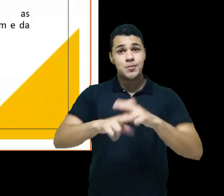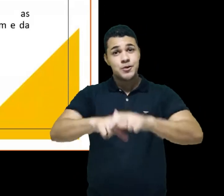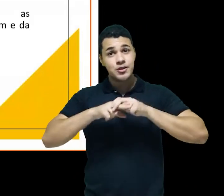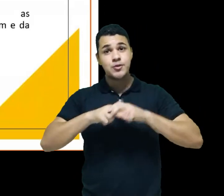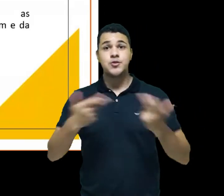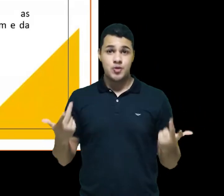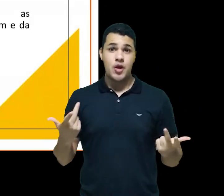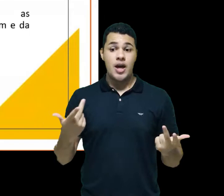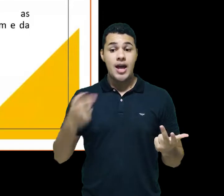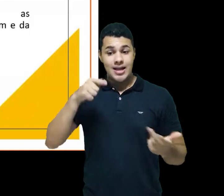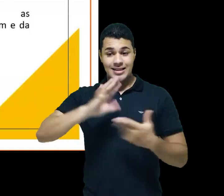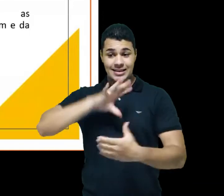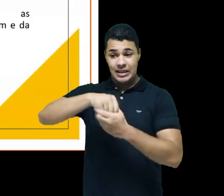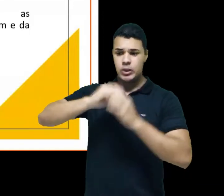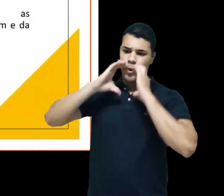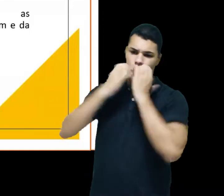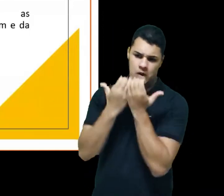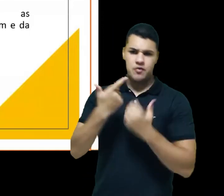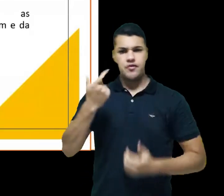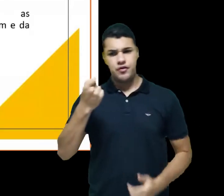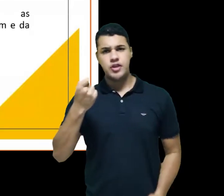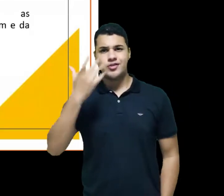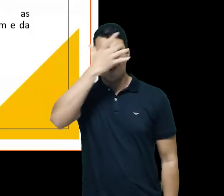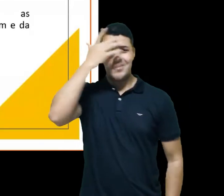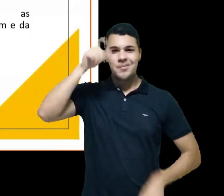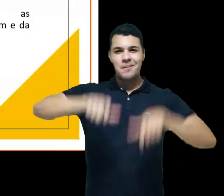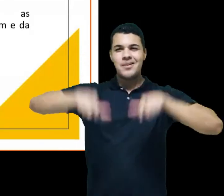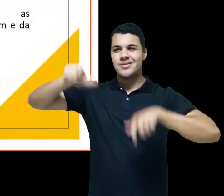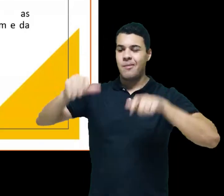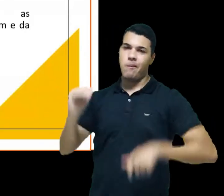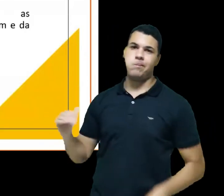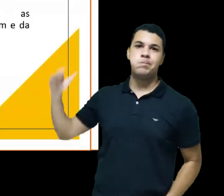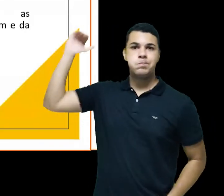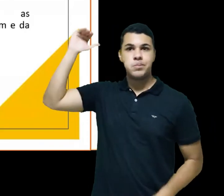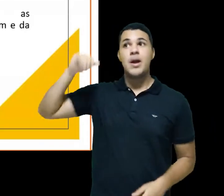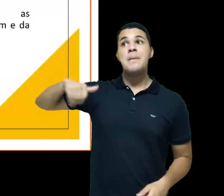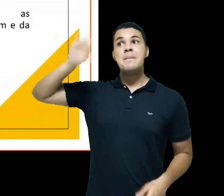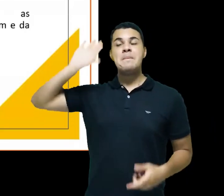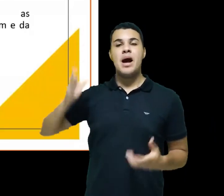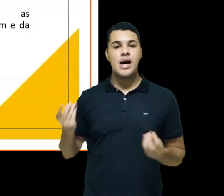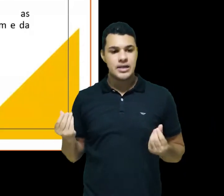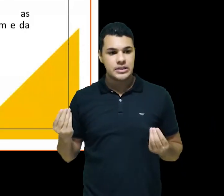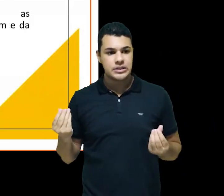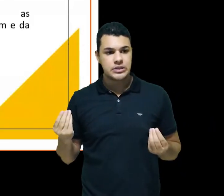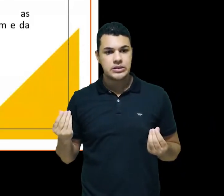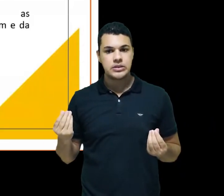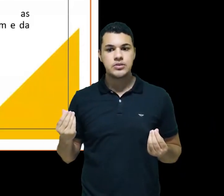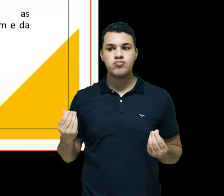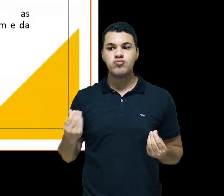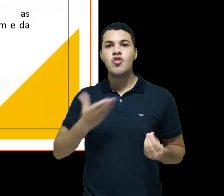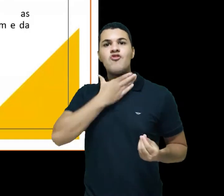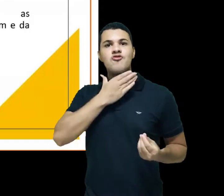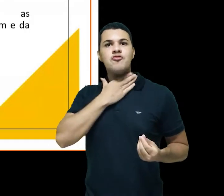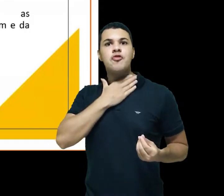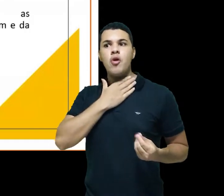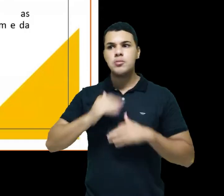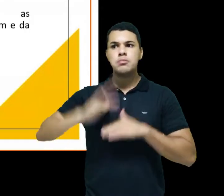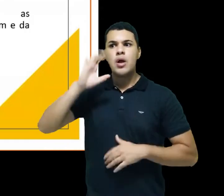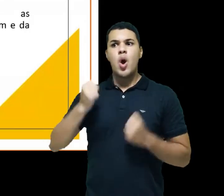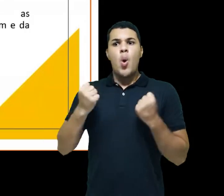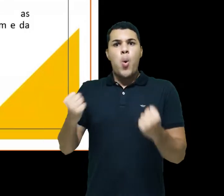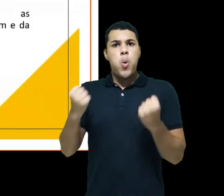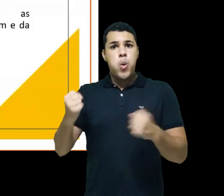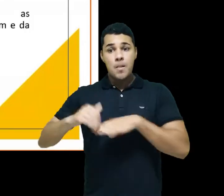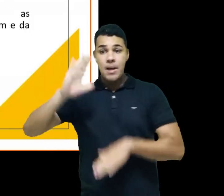É claro que um coro de 20 adultos soará muito mais volumoso do que um